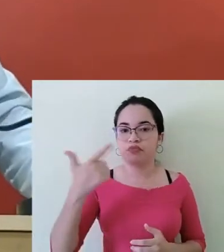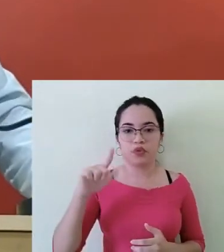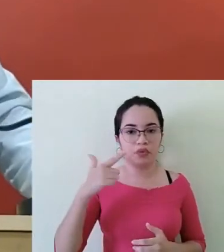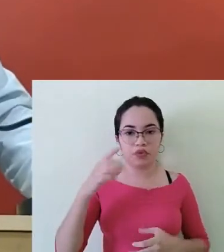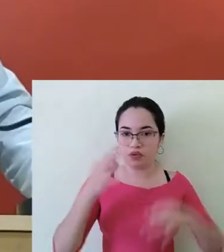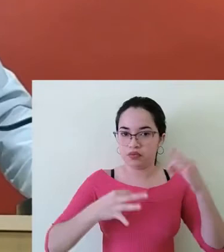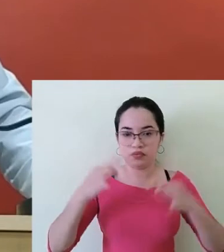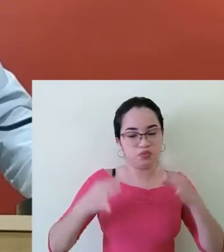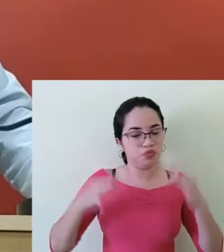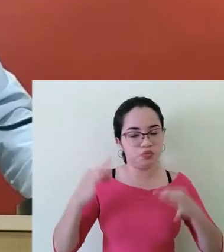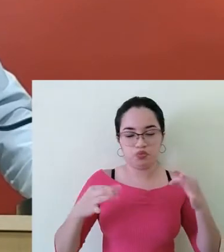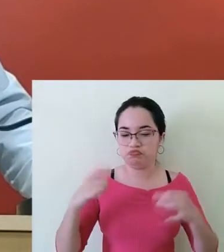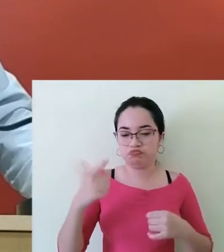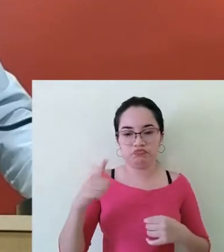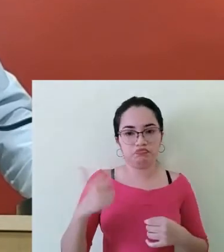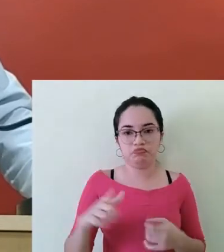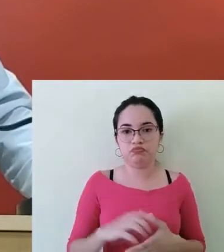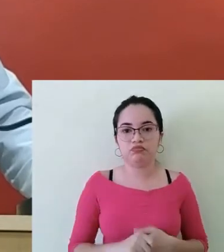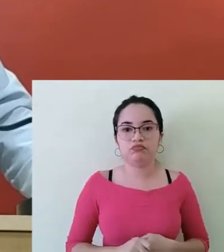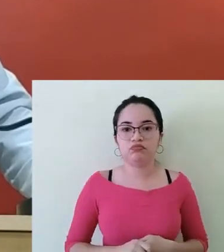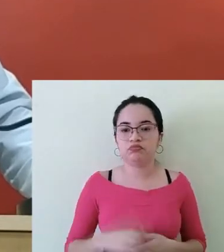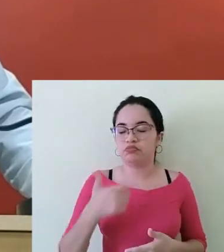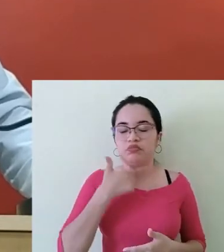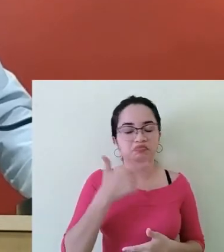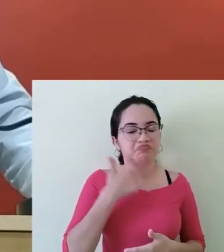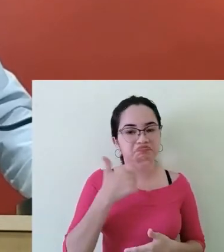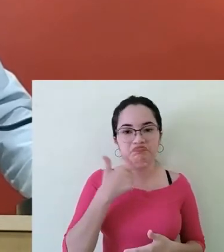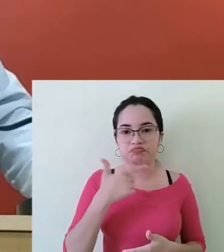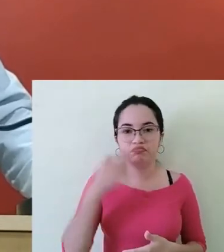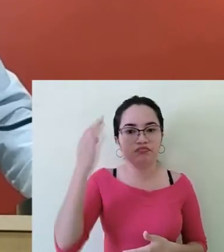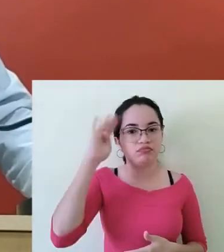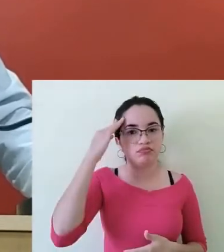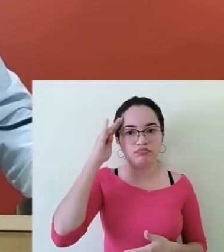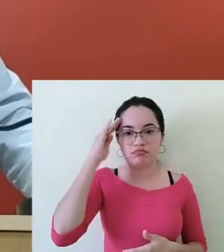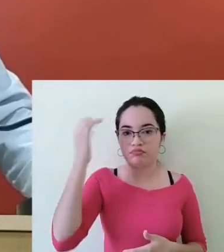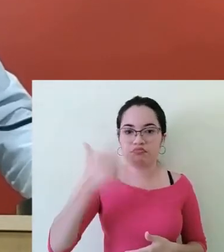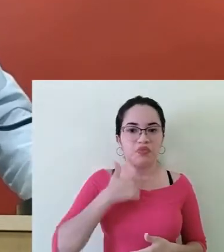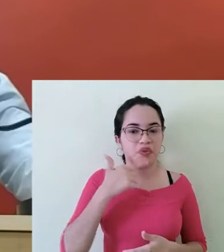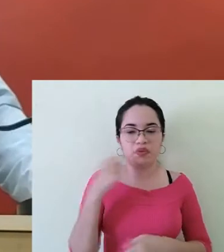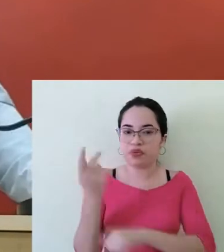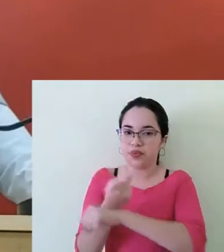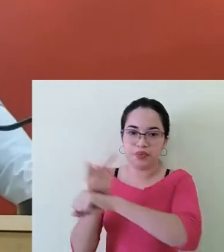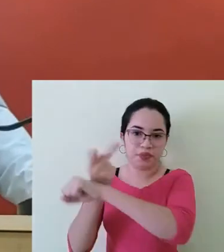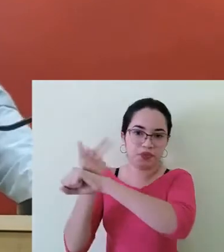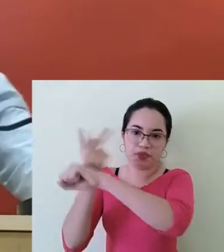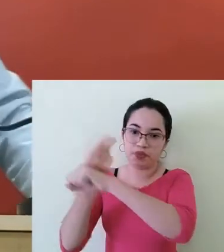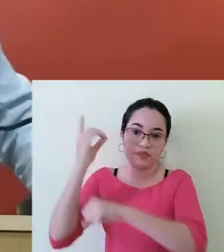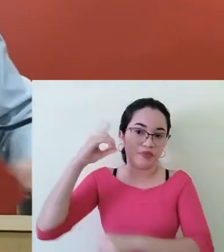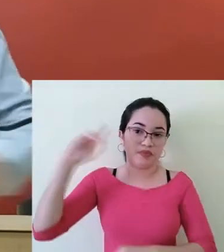nenhum justo, nenhum sequer, não há ninguém que entenda, ninguém que busque a